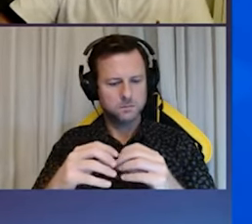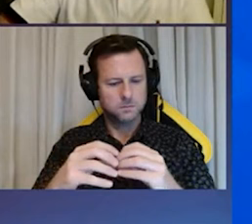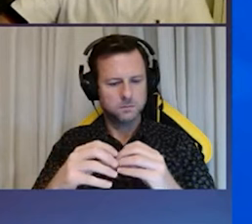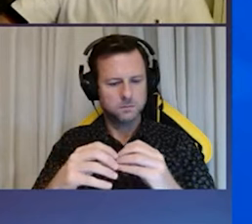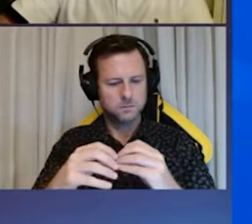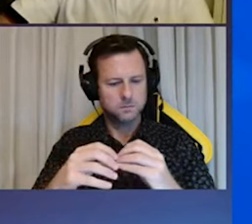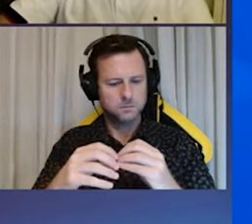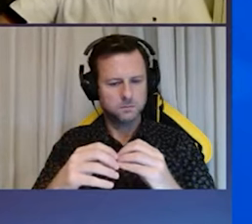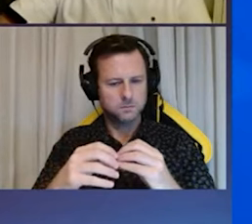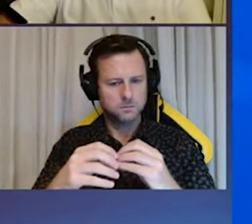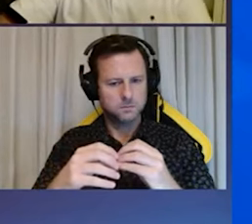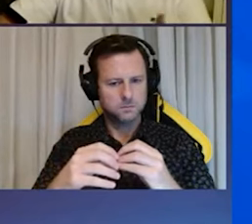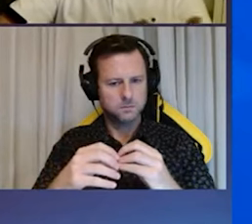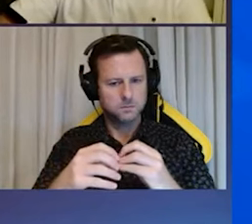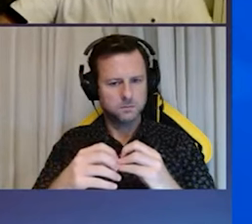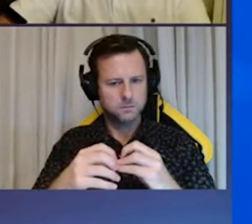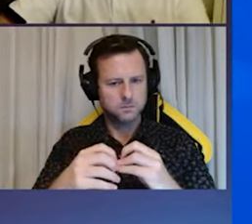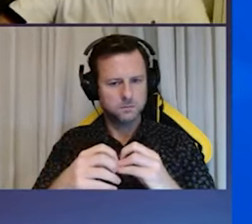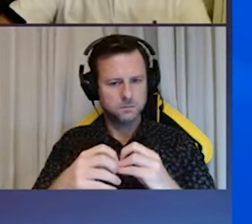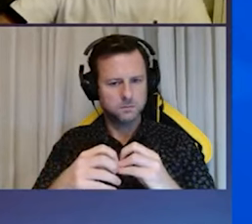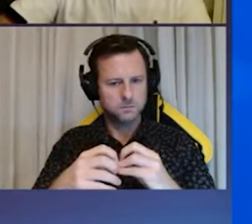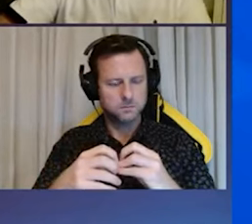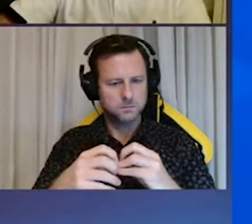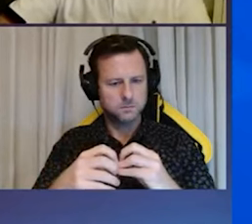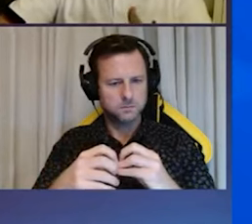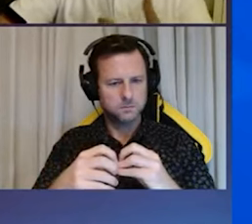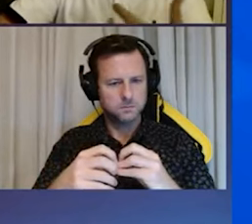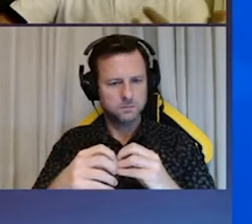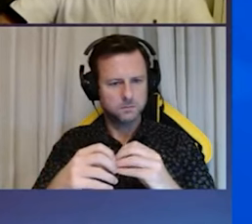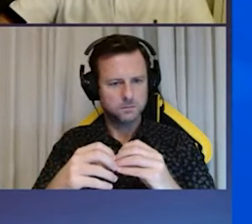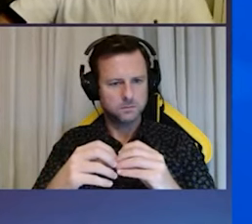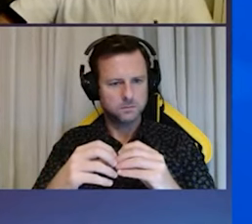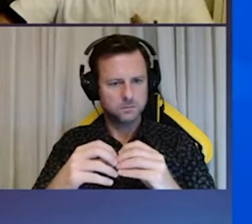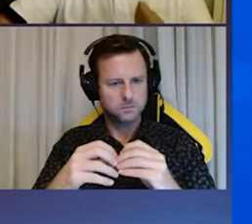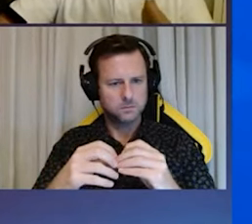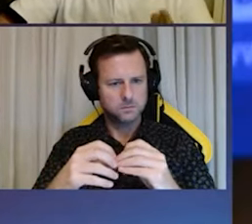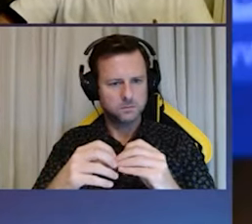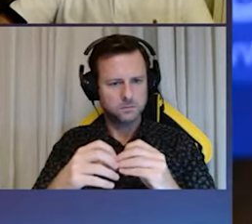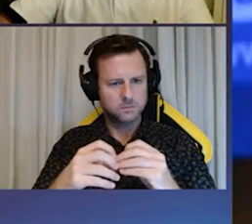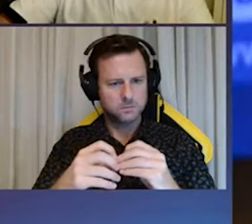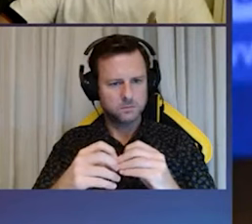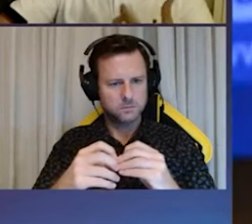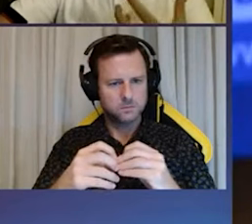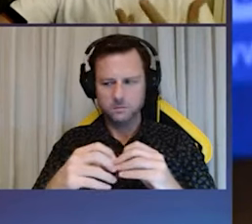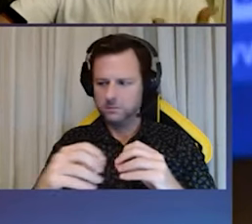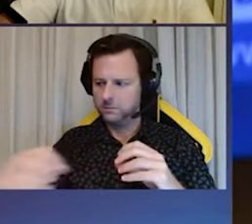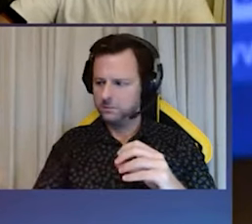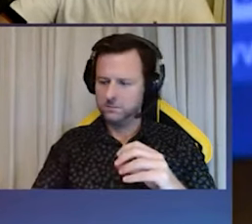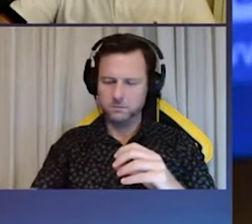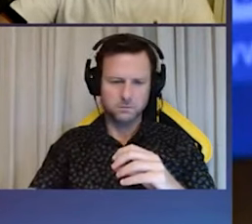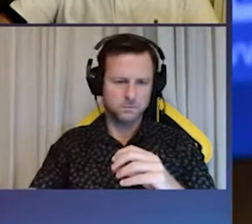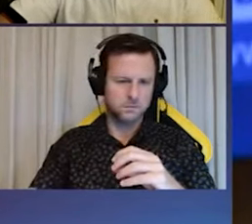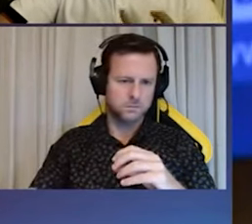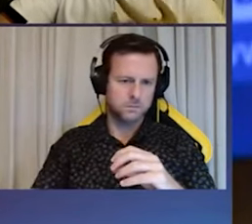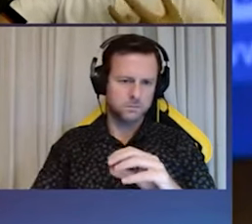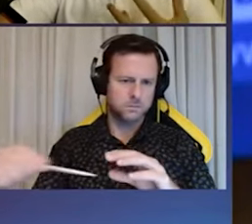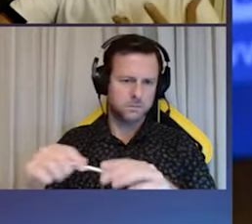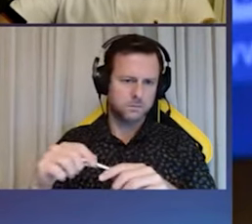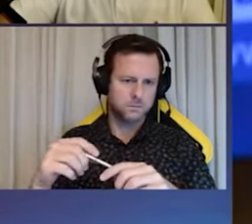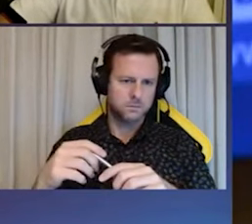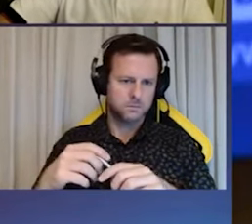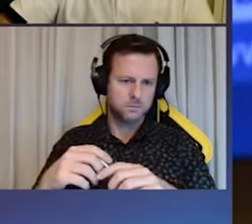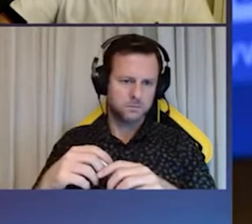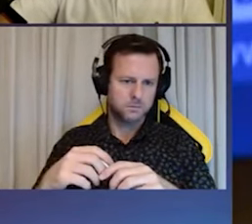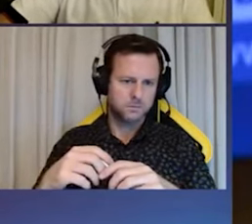essa posição, mas eu acho que a conversa dele com a Miriam Leitão é uma conversa que me pareceu ter até um tom meio emotivo, né? Ele disse que